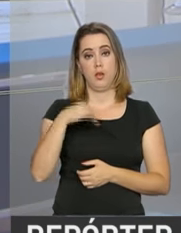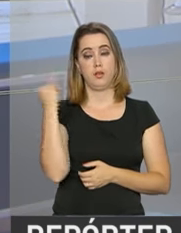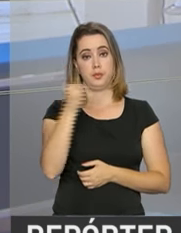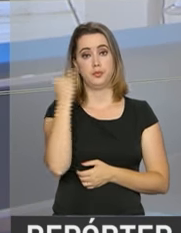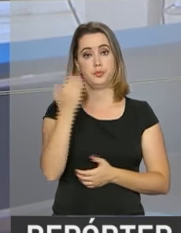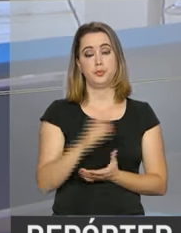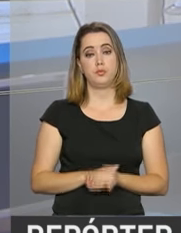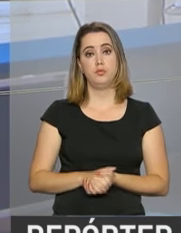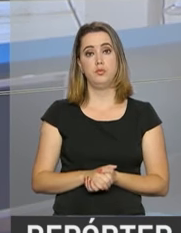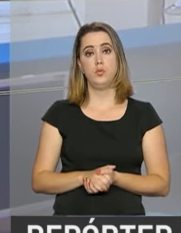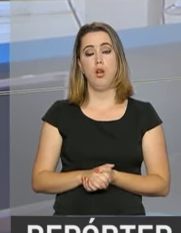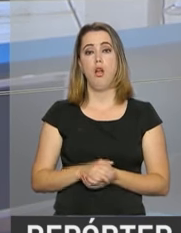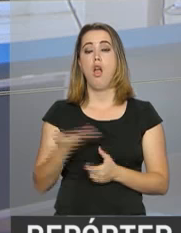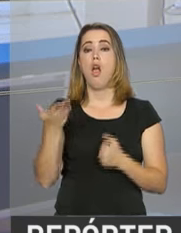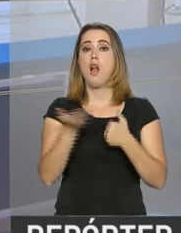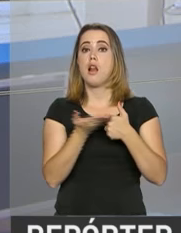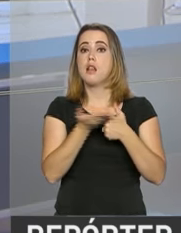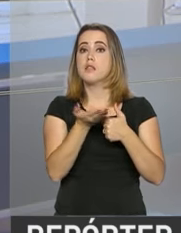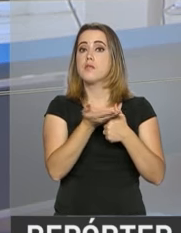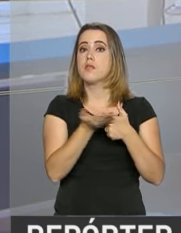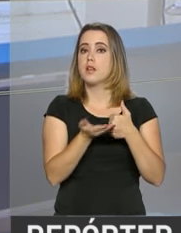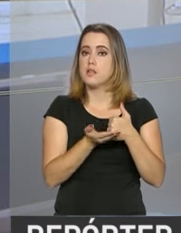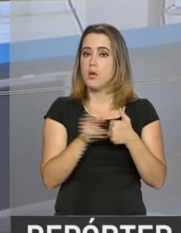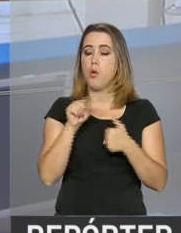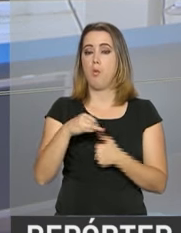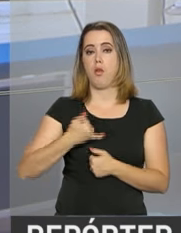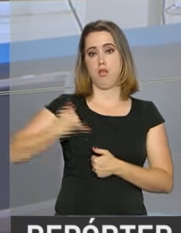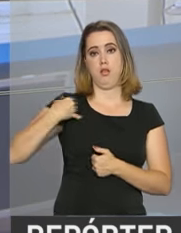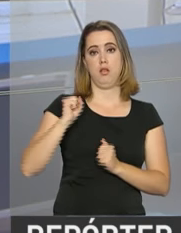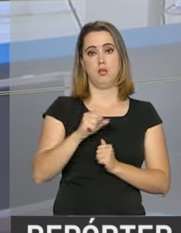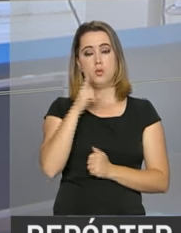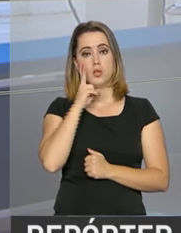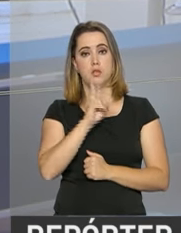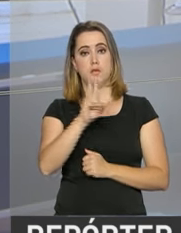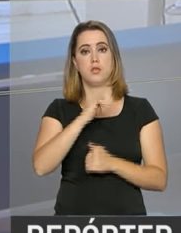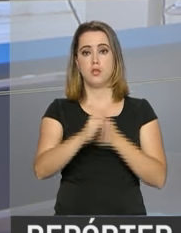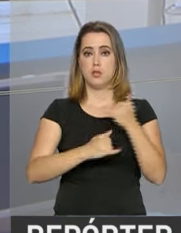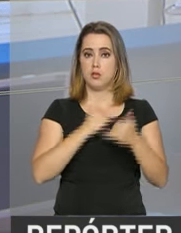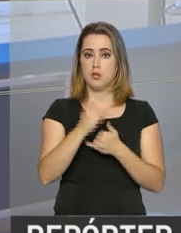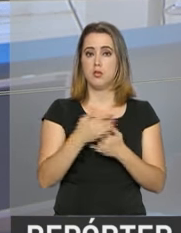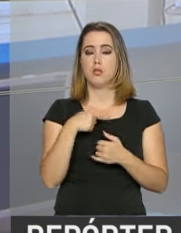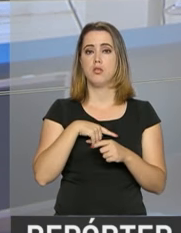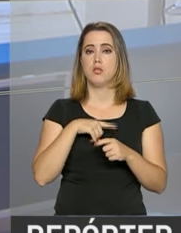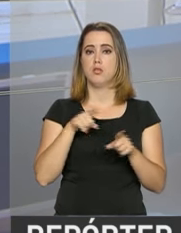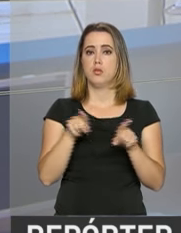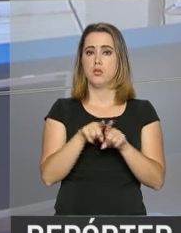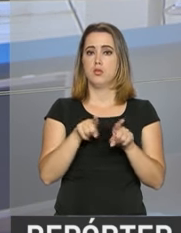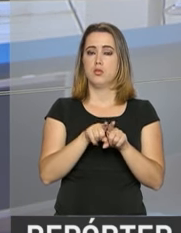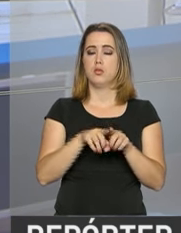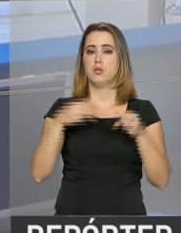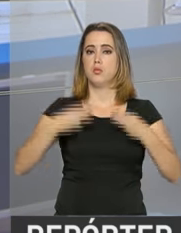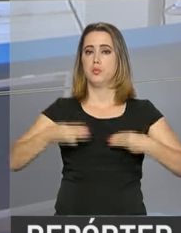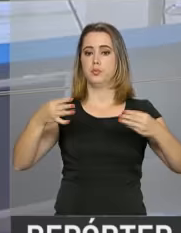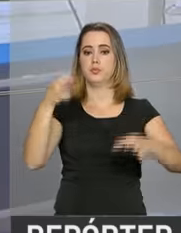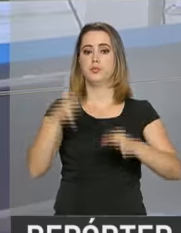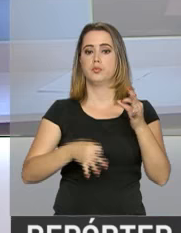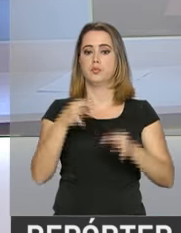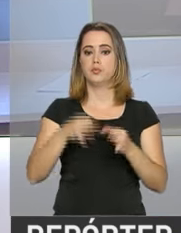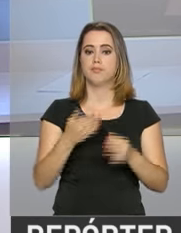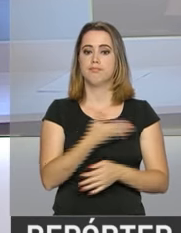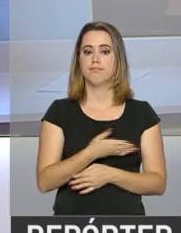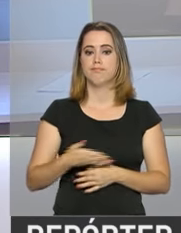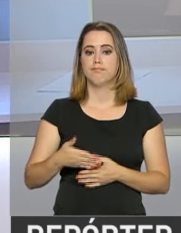isso né e a classificação etária pode ser conferida na página do jogo na internet e também na página do Ministério da